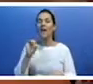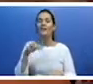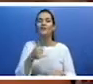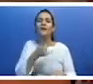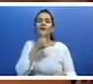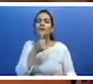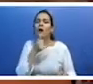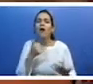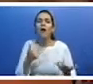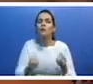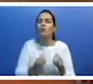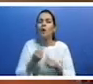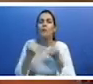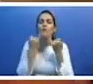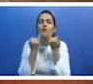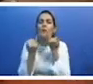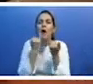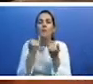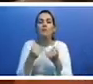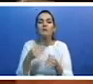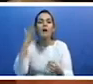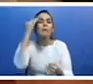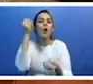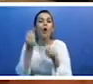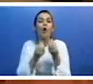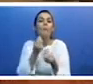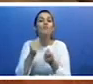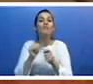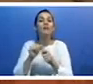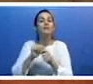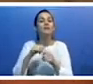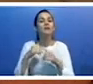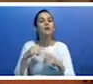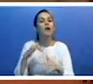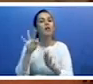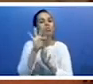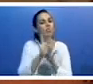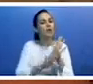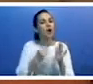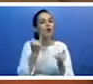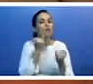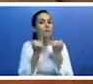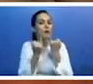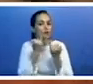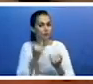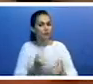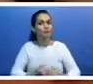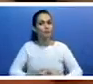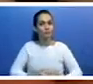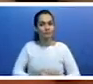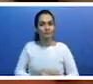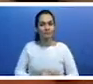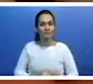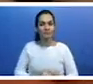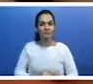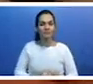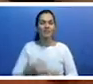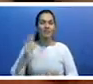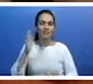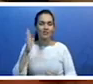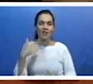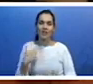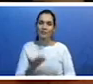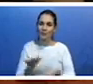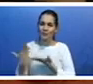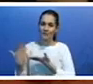texto informativo, para vocês terem noção de como fazer um texto informativo, tá? Nós já trouxemos esse